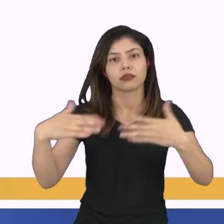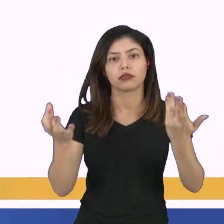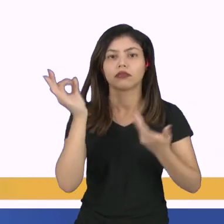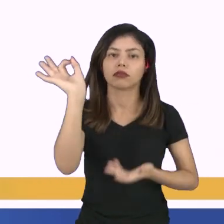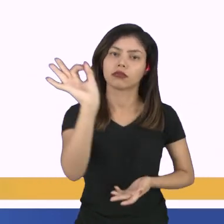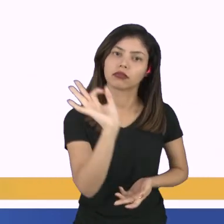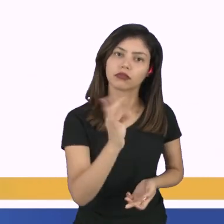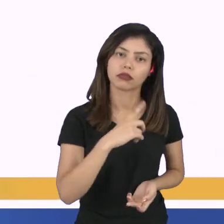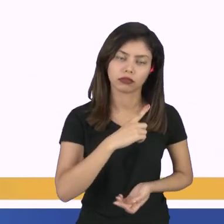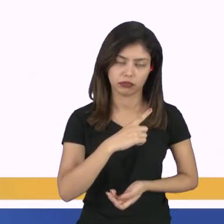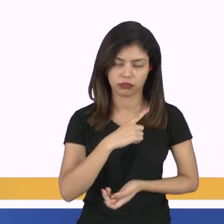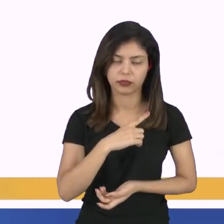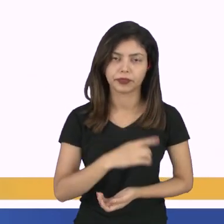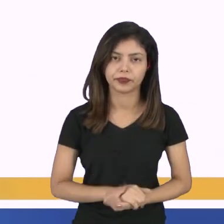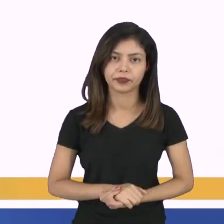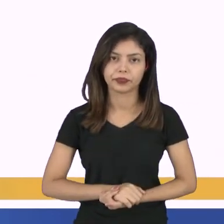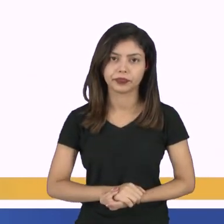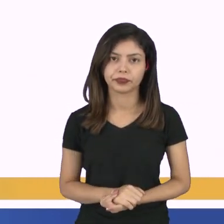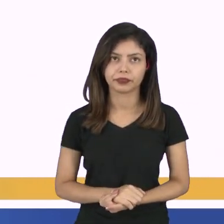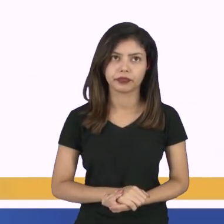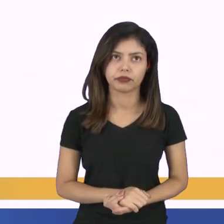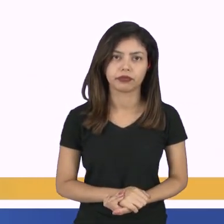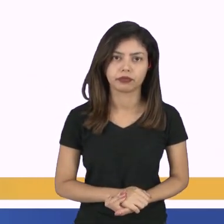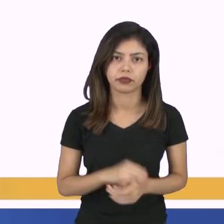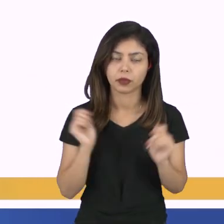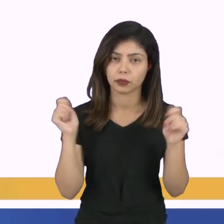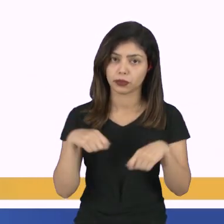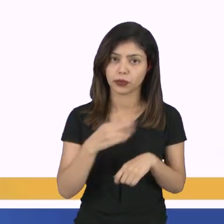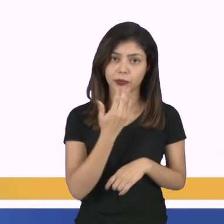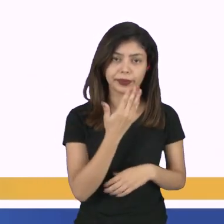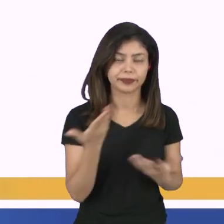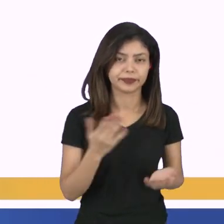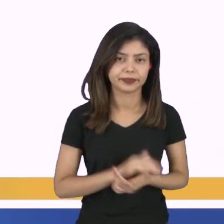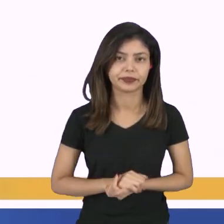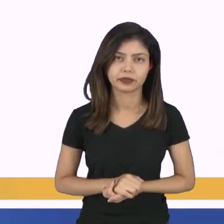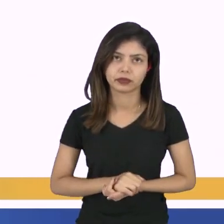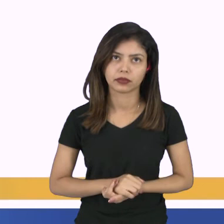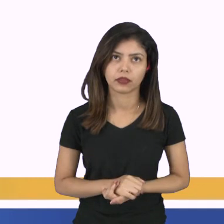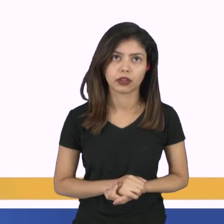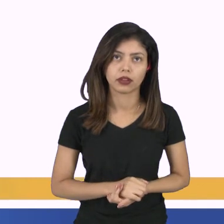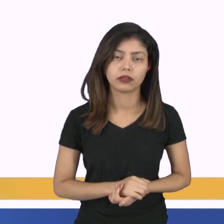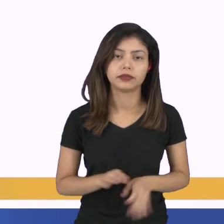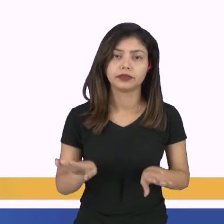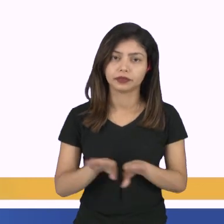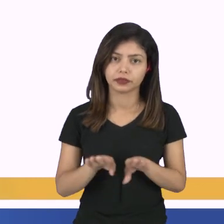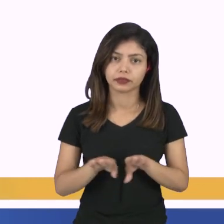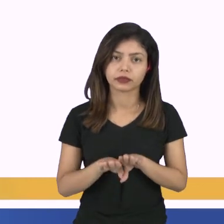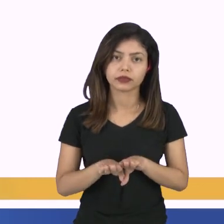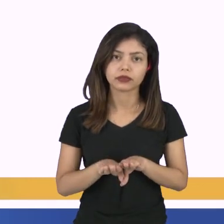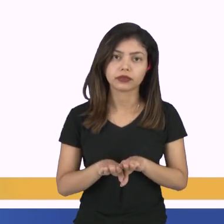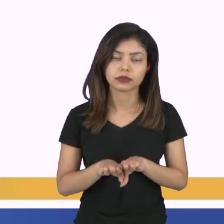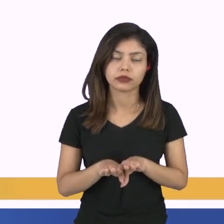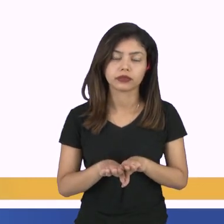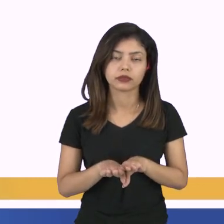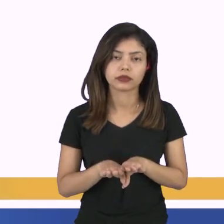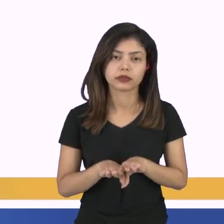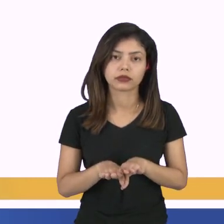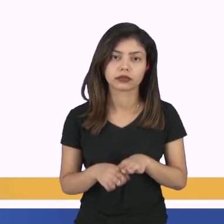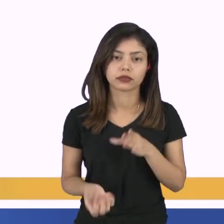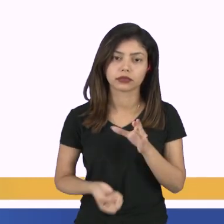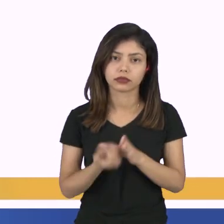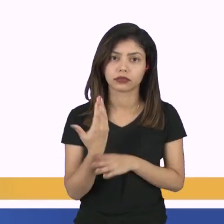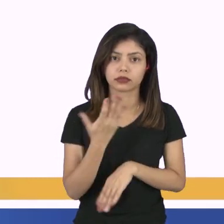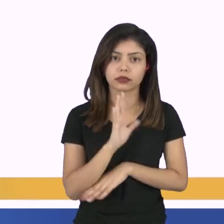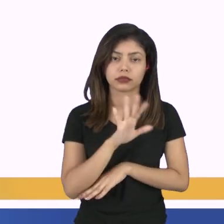de ingredientes transgênicos que aquele alimento possui, tá? E também é válido, gente, tá, para alimentos de